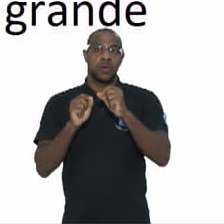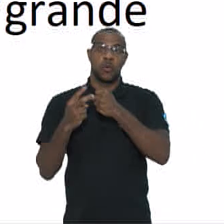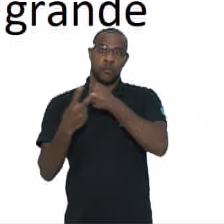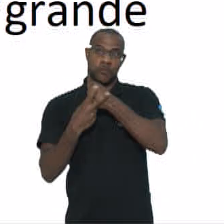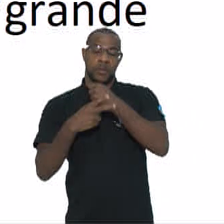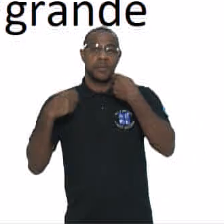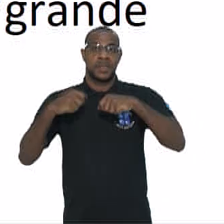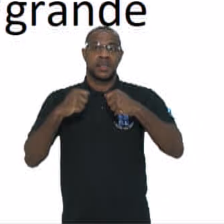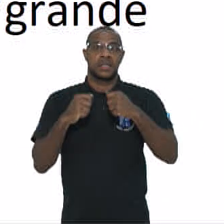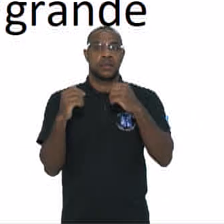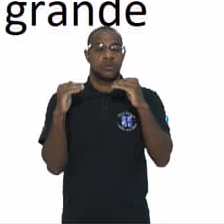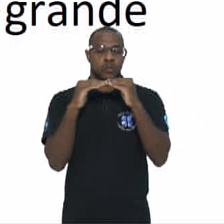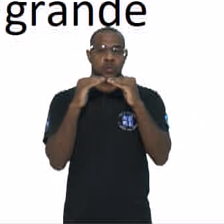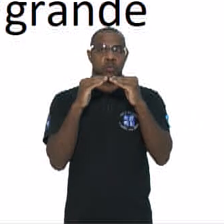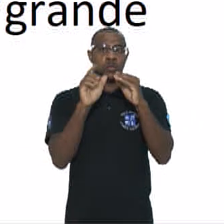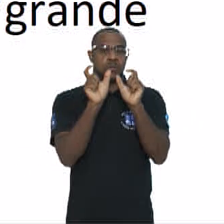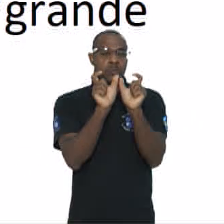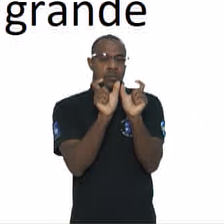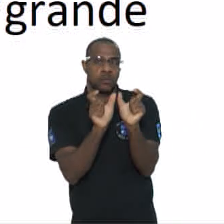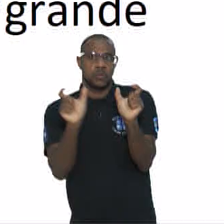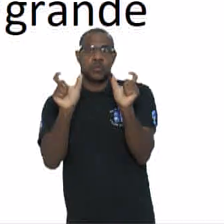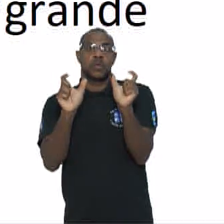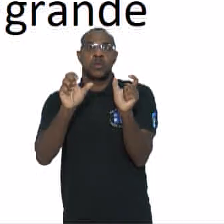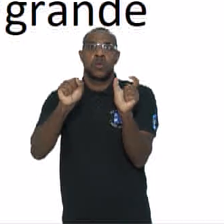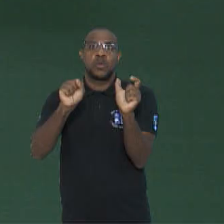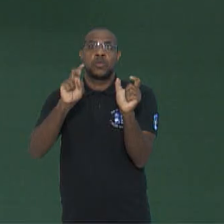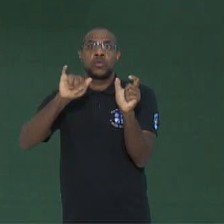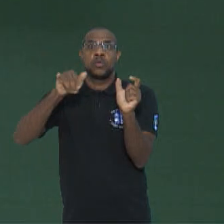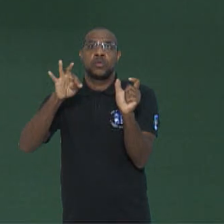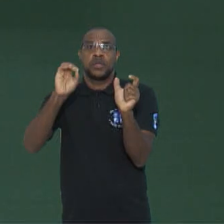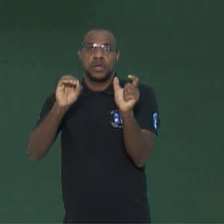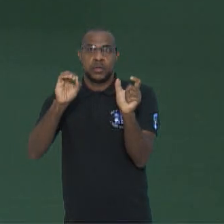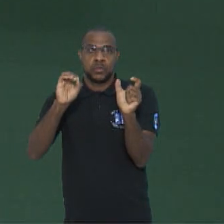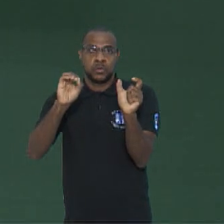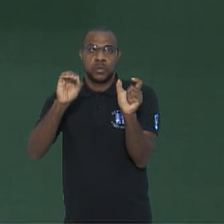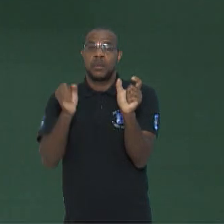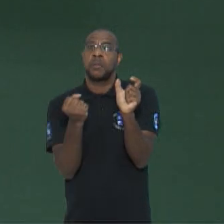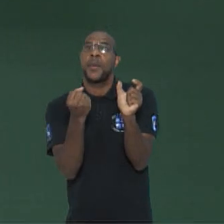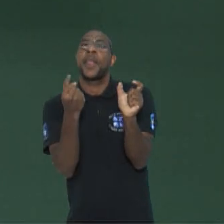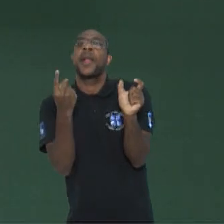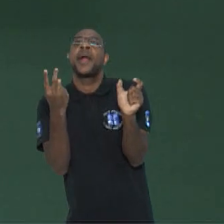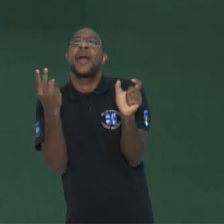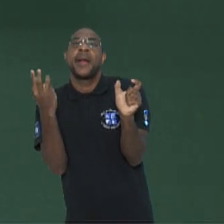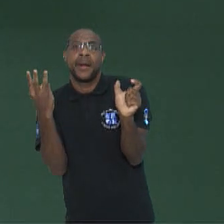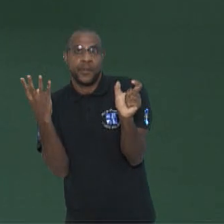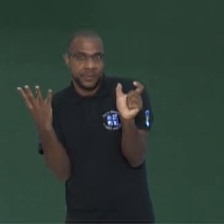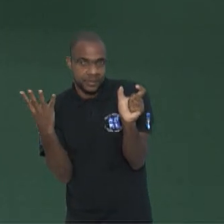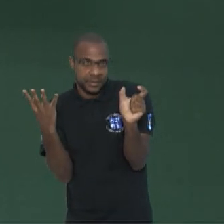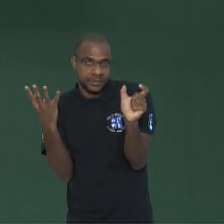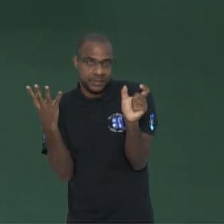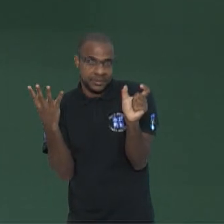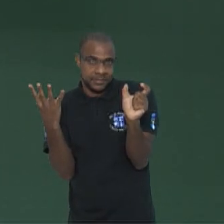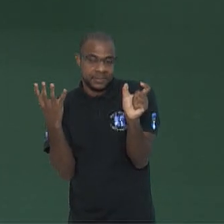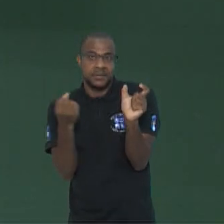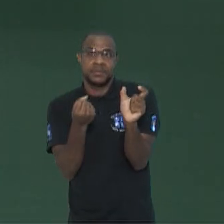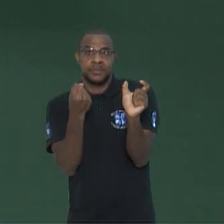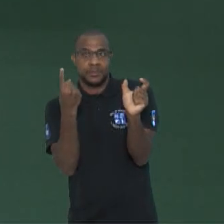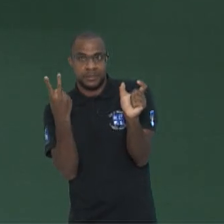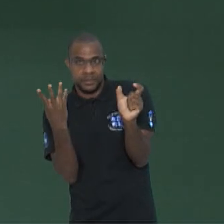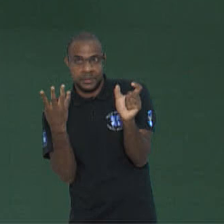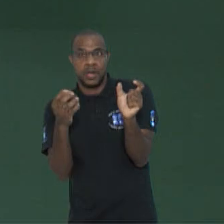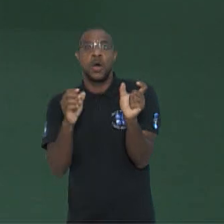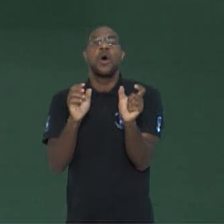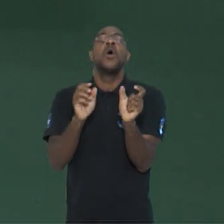deve concordar com o sujeito em número, então número para a língua portuguesa significa singular